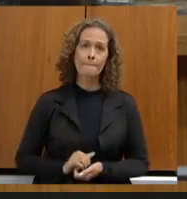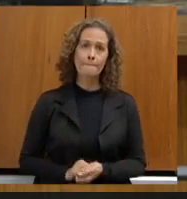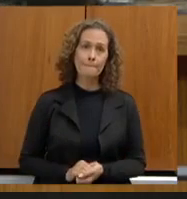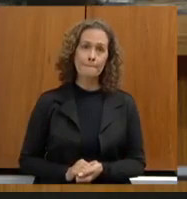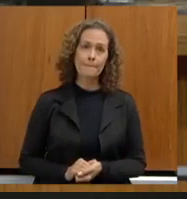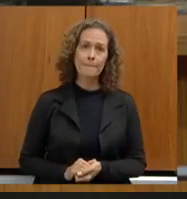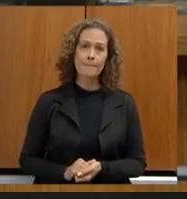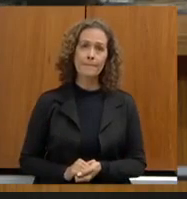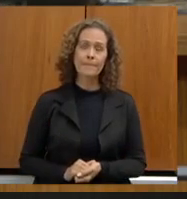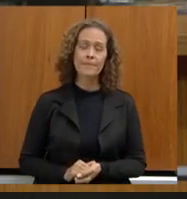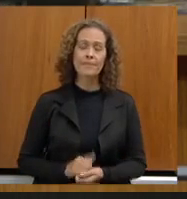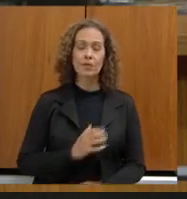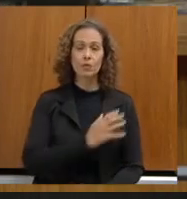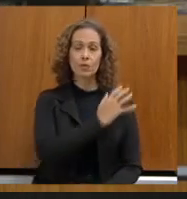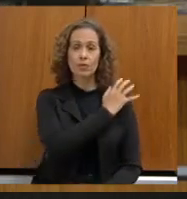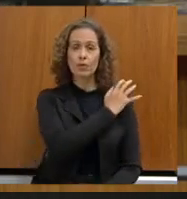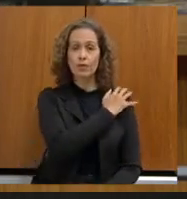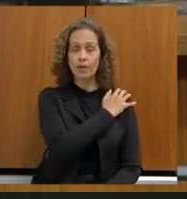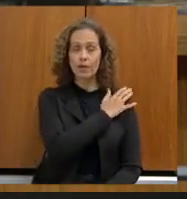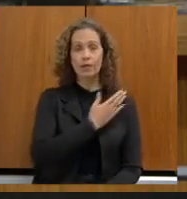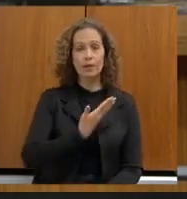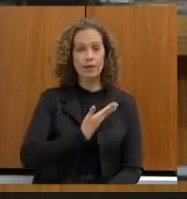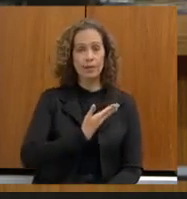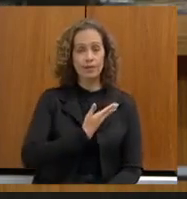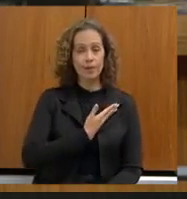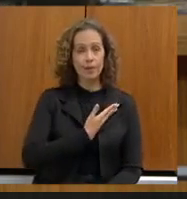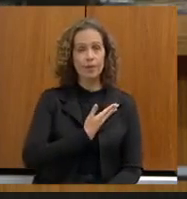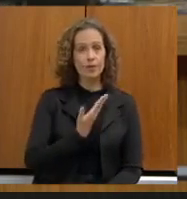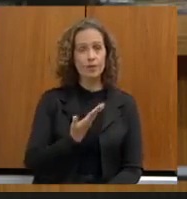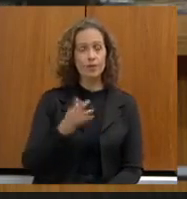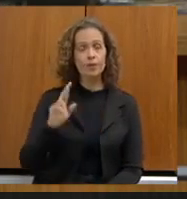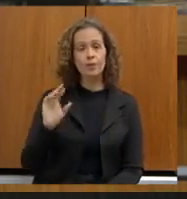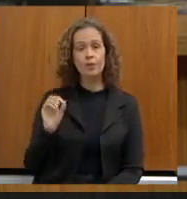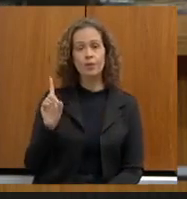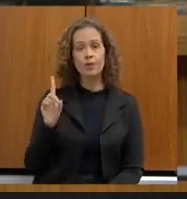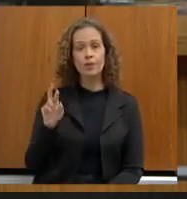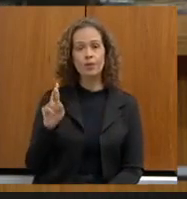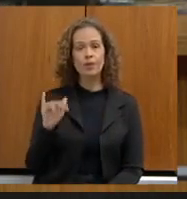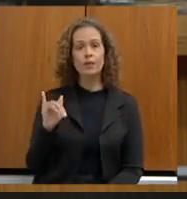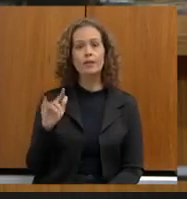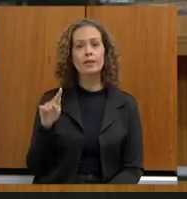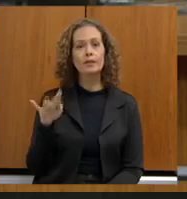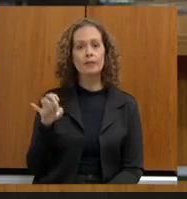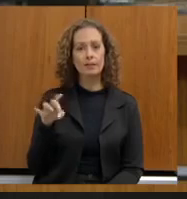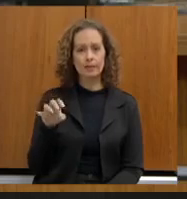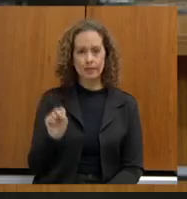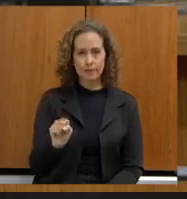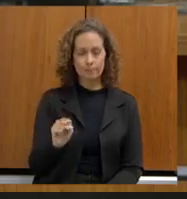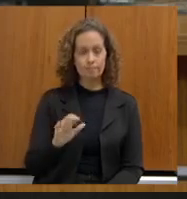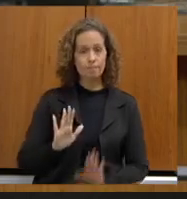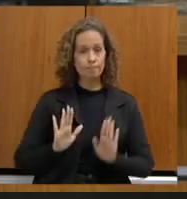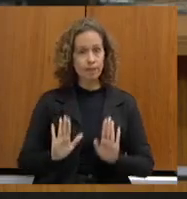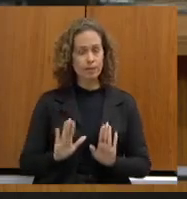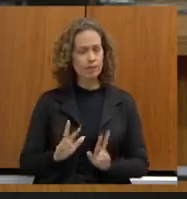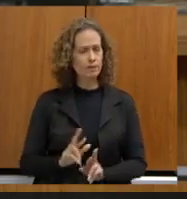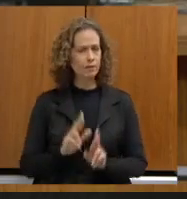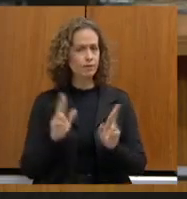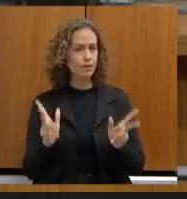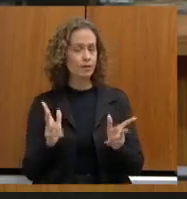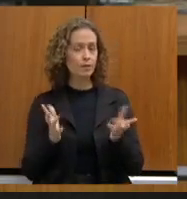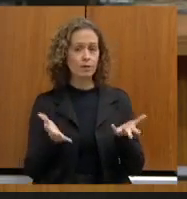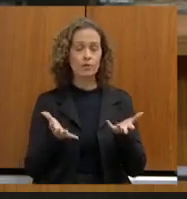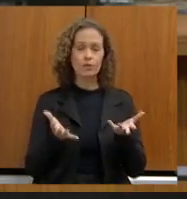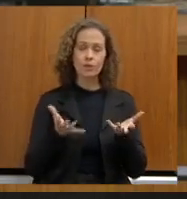procedeu a o Coronel amigo Coronel Rodrigo de modo diferente eu quero